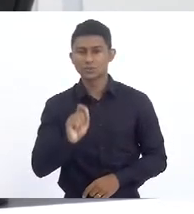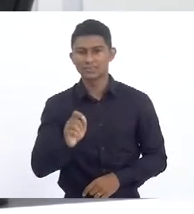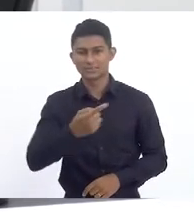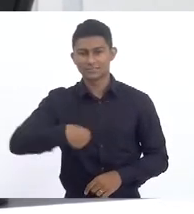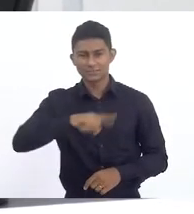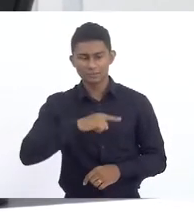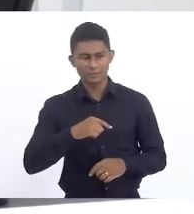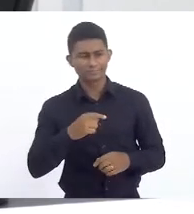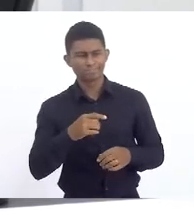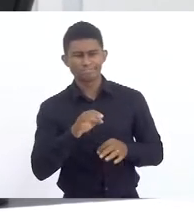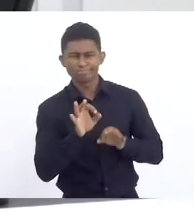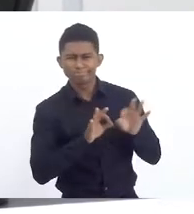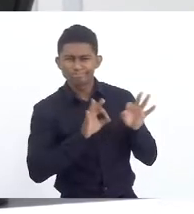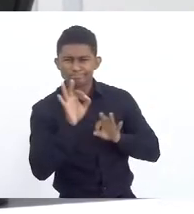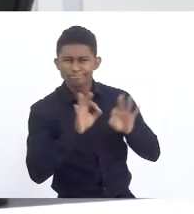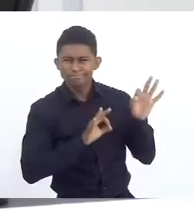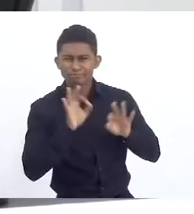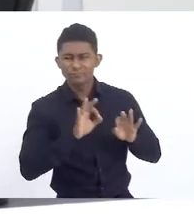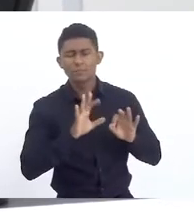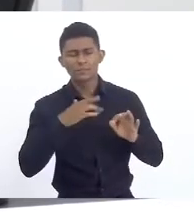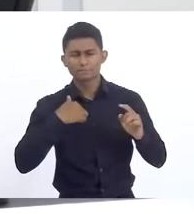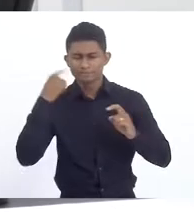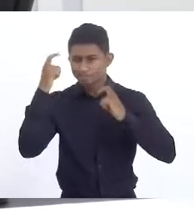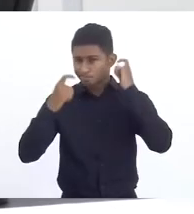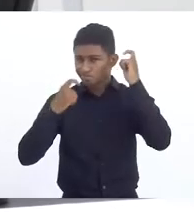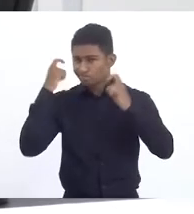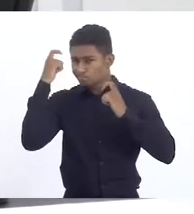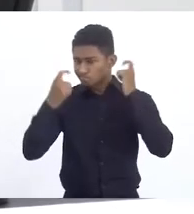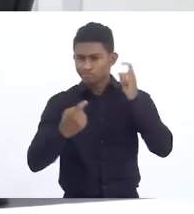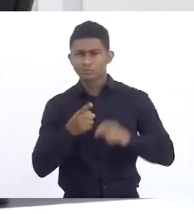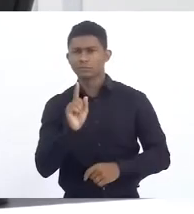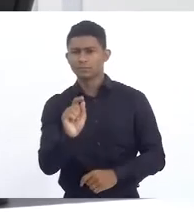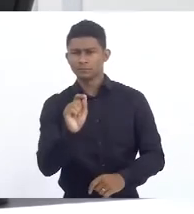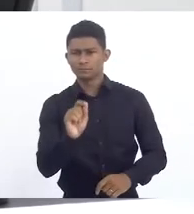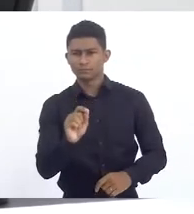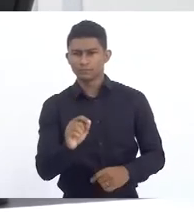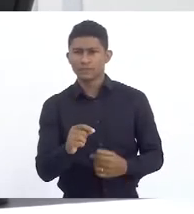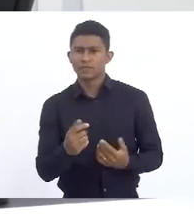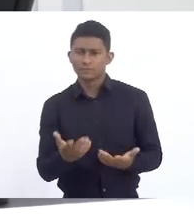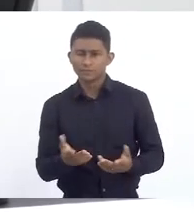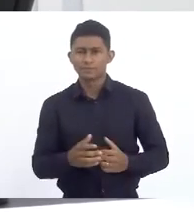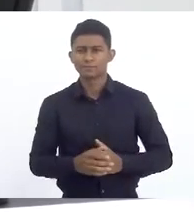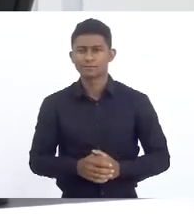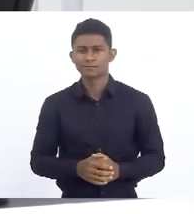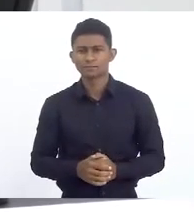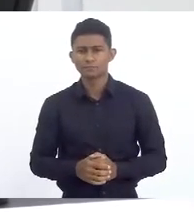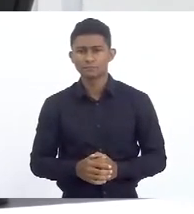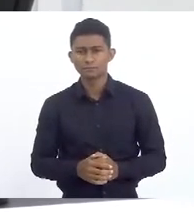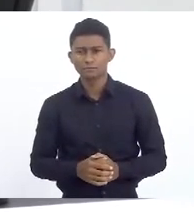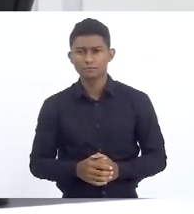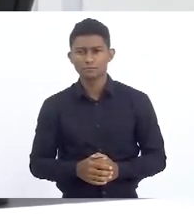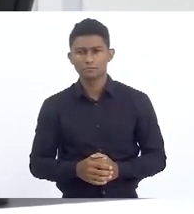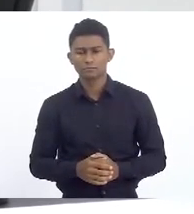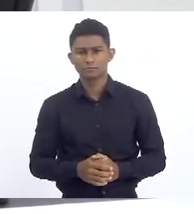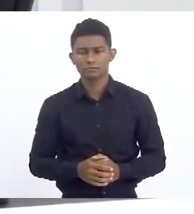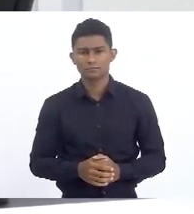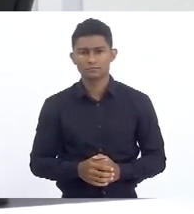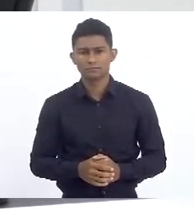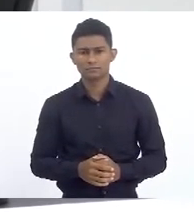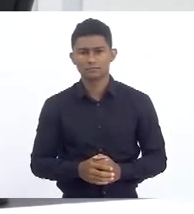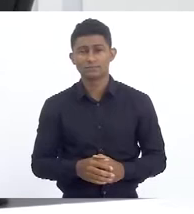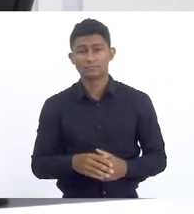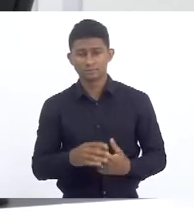e houve uma preocupação, grifo isso, não é que a gente tenha esse entendimento, é que